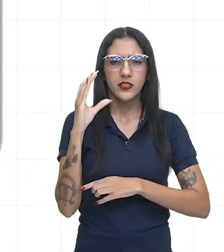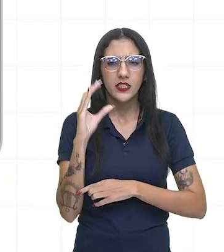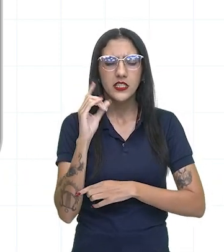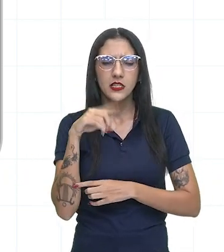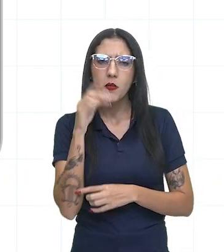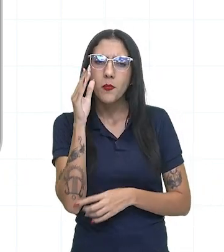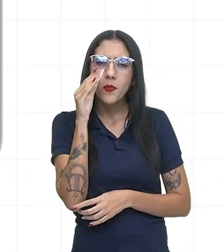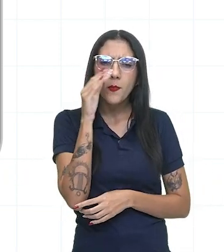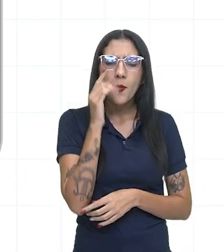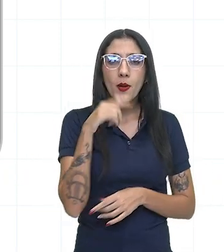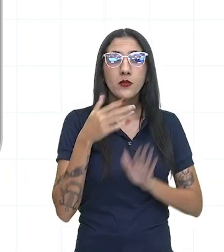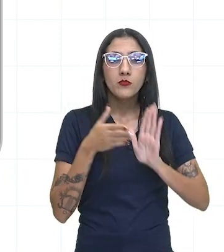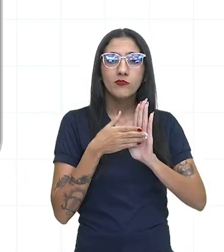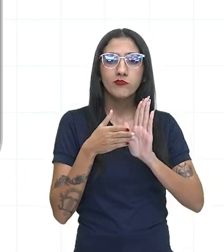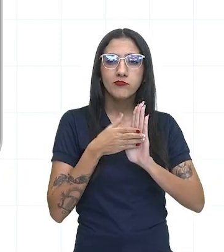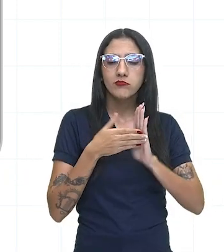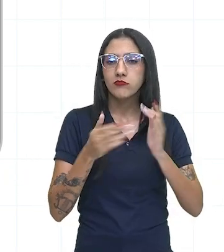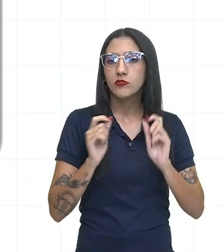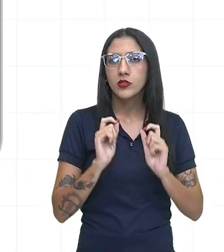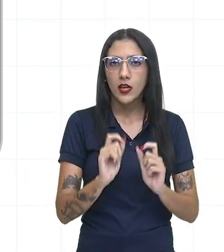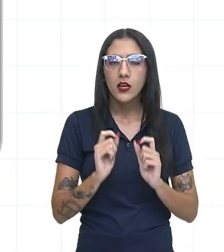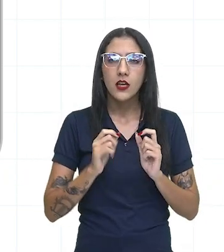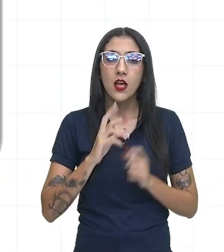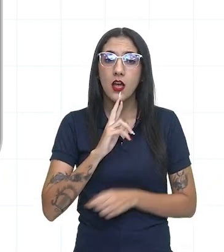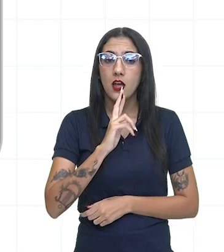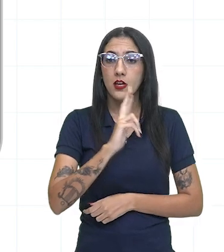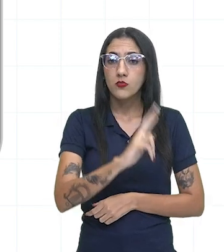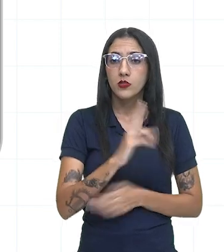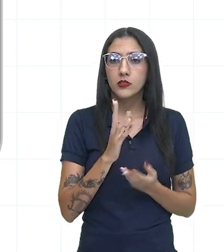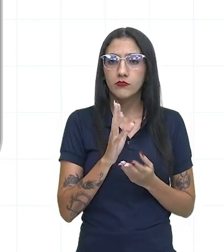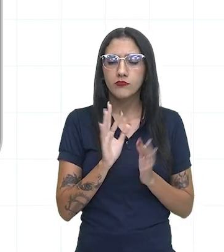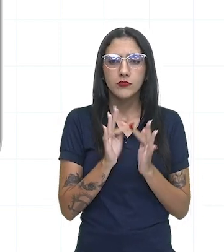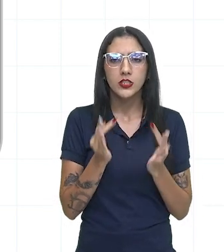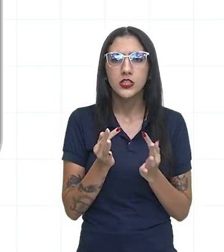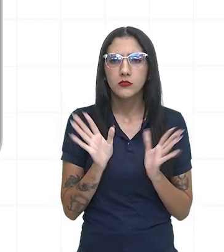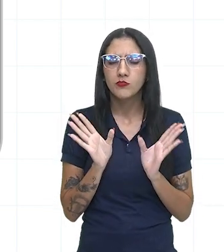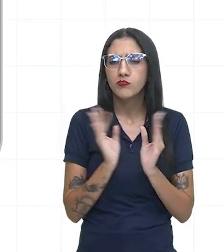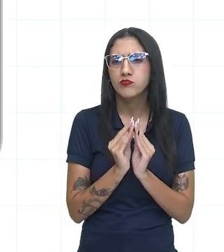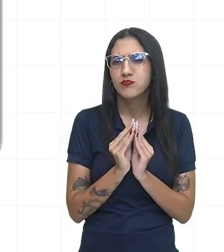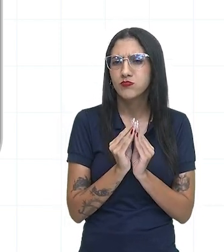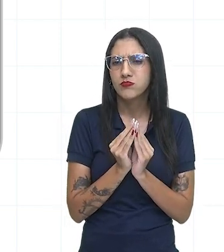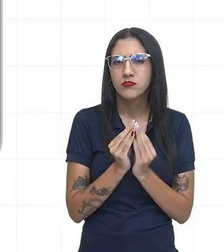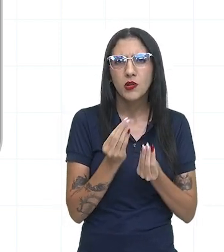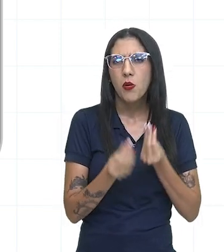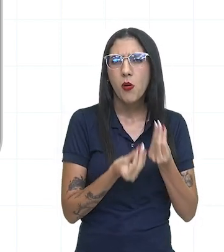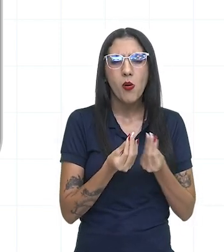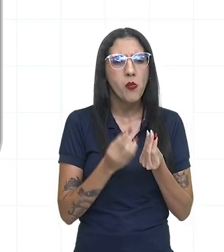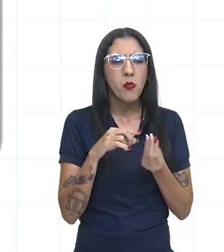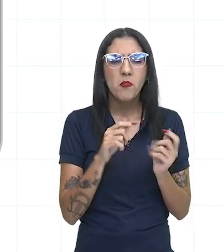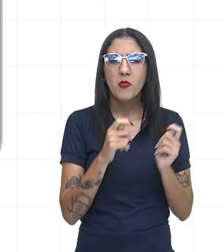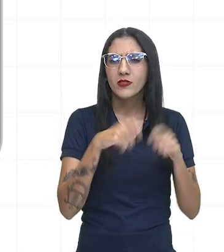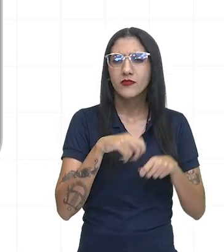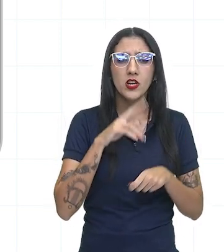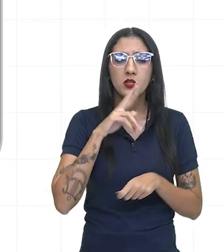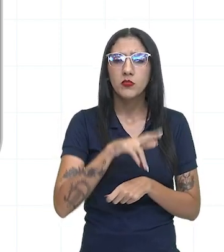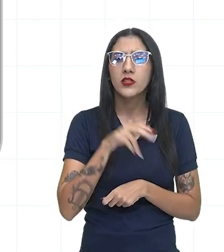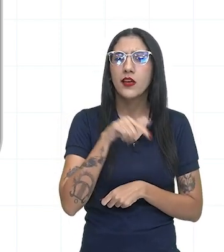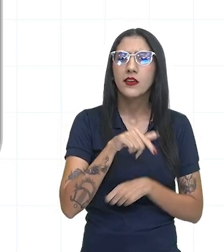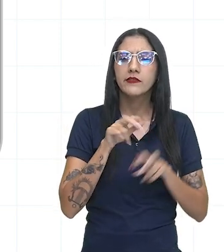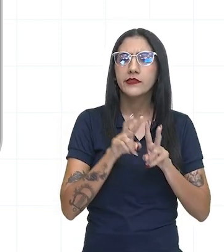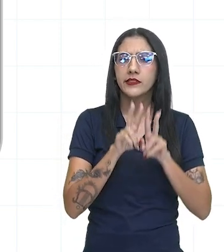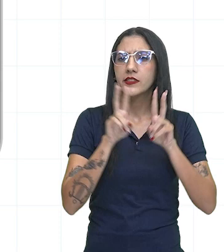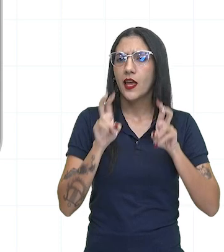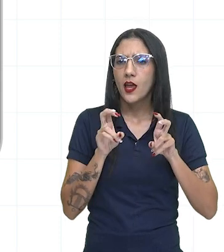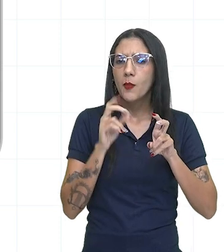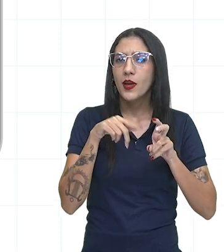propõem explicações preliminares, é ali uma possível resposta para aquele fato que ele tem